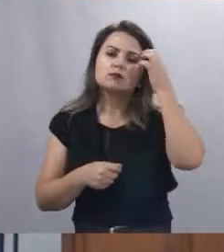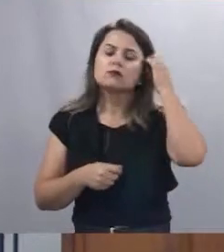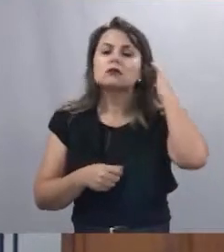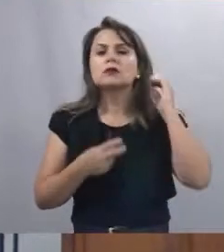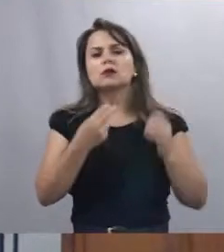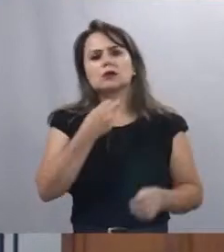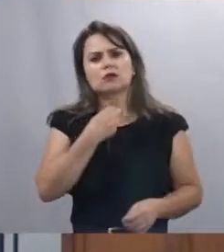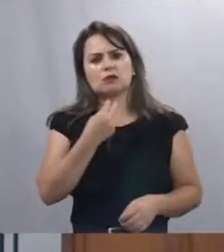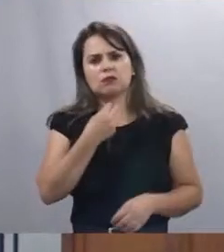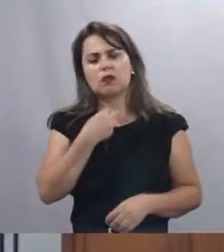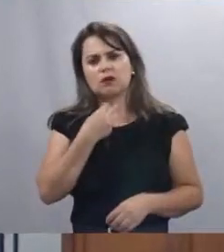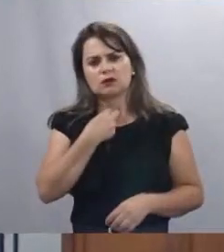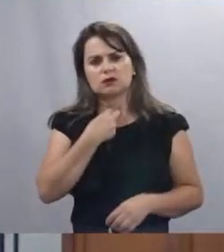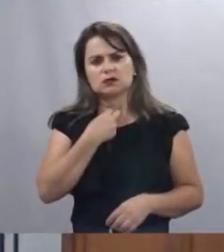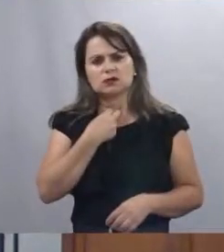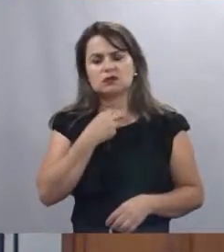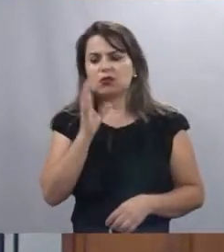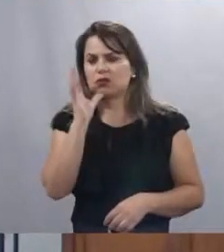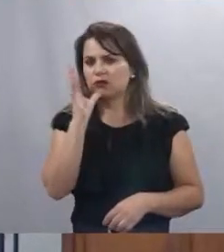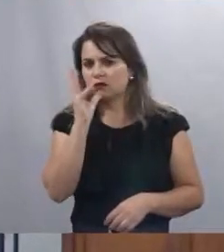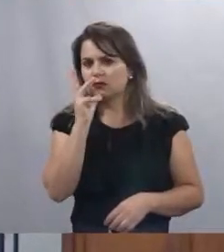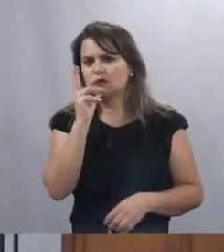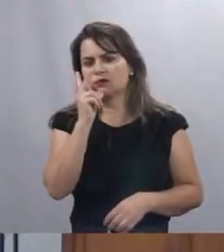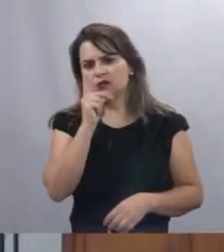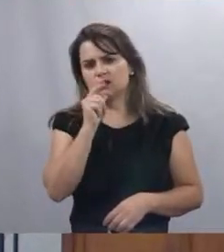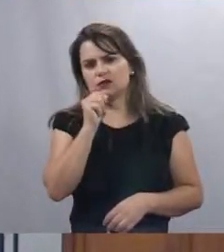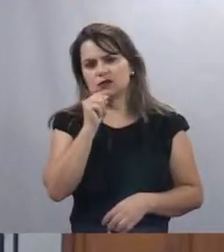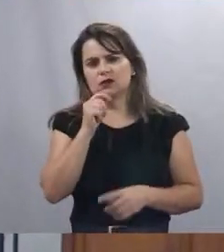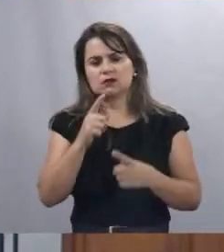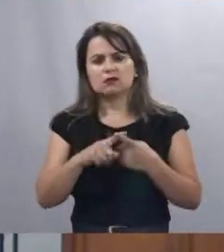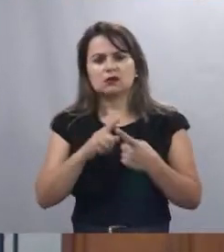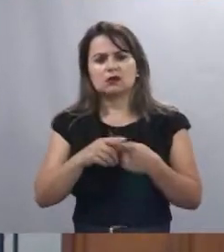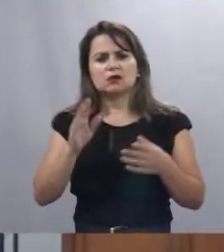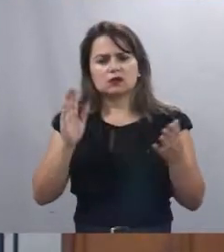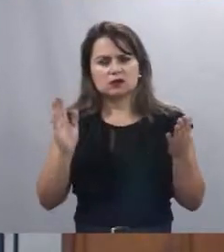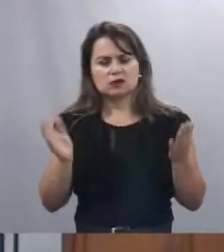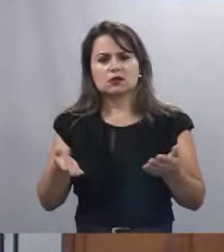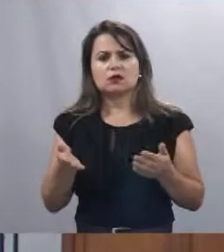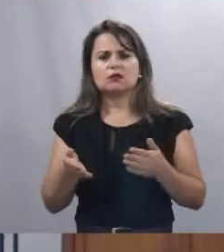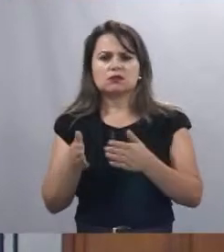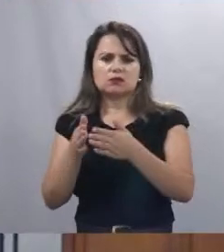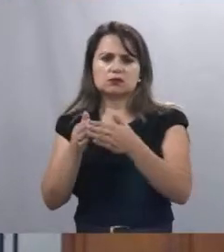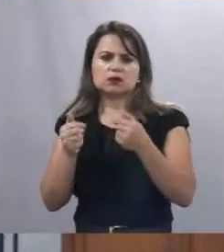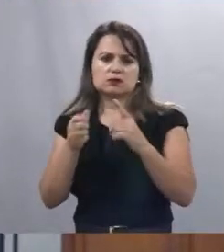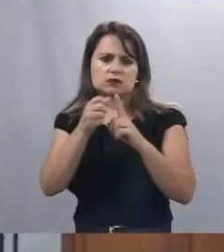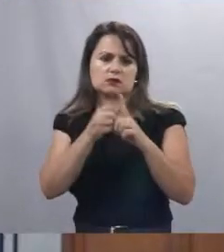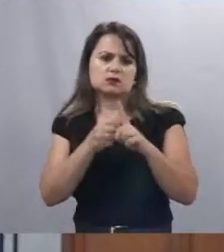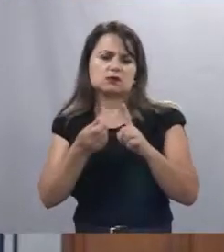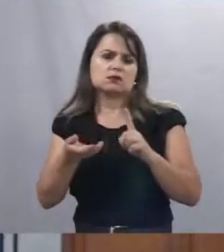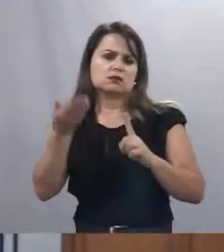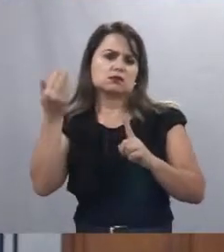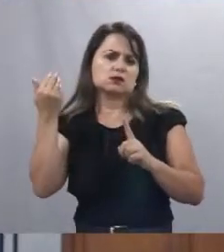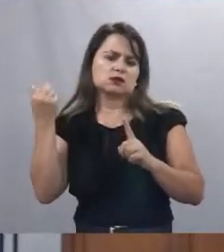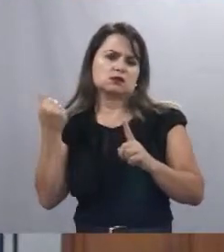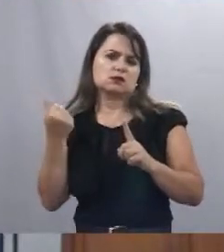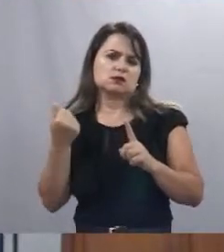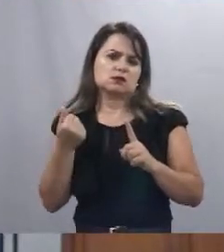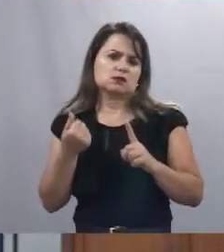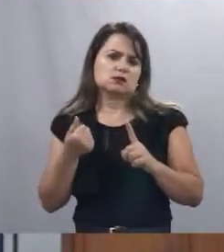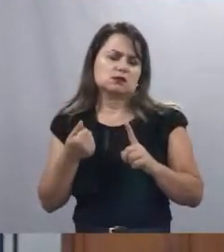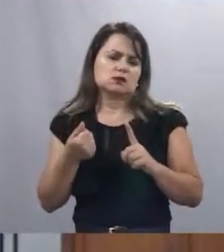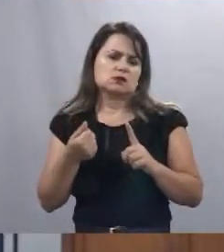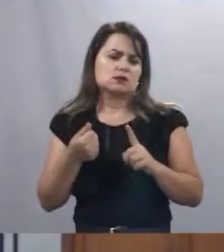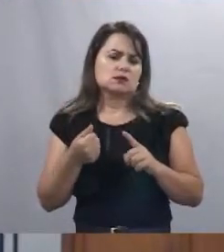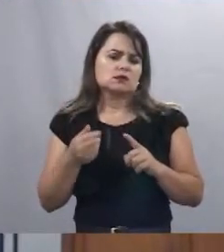dado por direito durante mais quase 6 meses aí, foi em abril, maio, junho, julho, agosto, setembro,